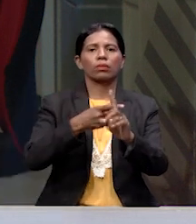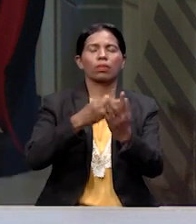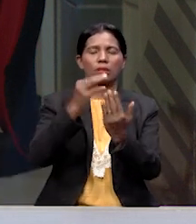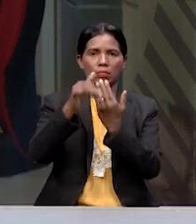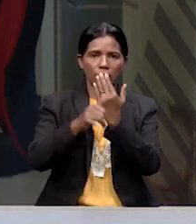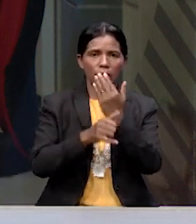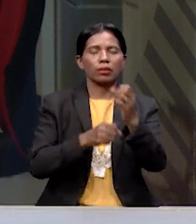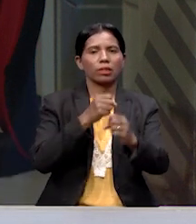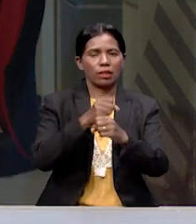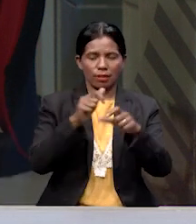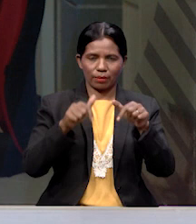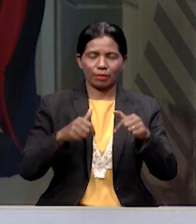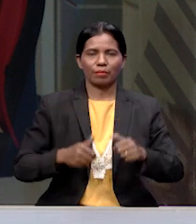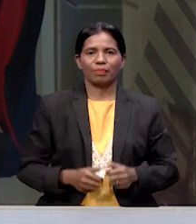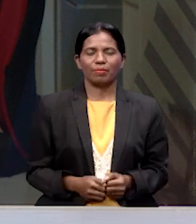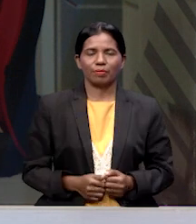ne.